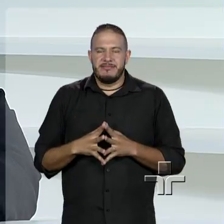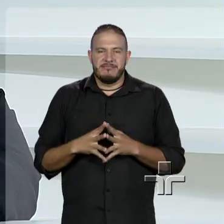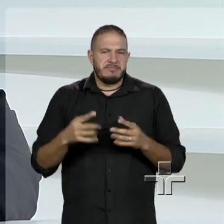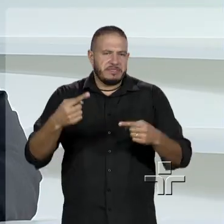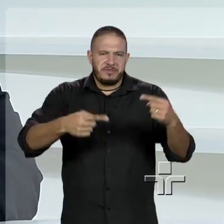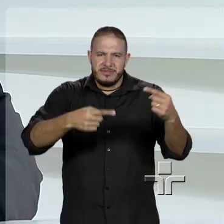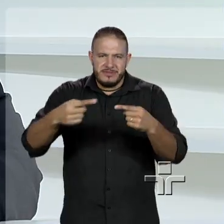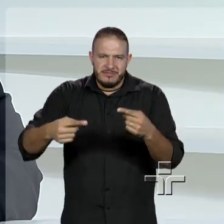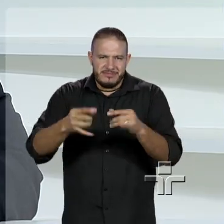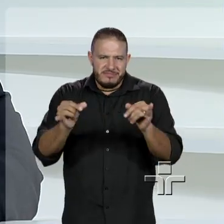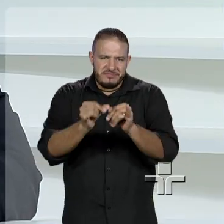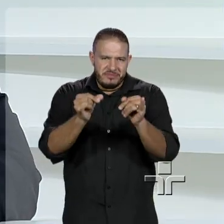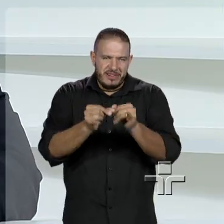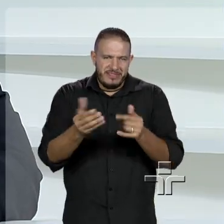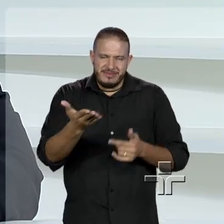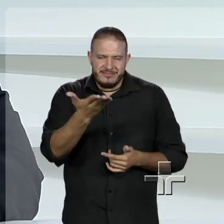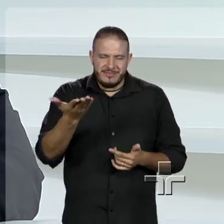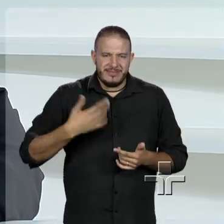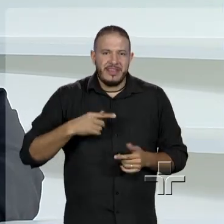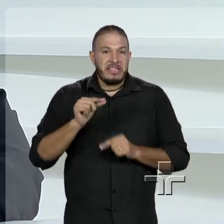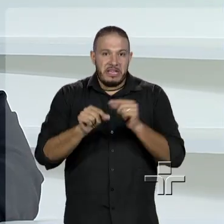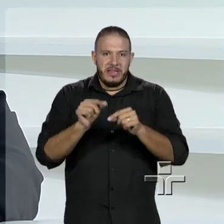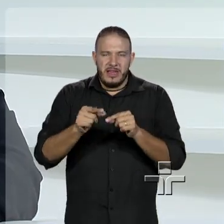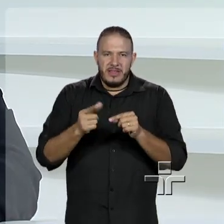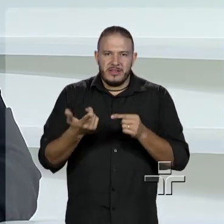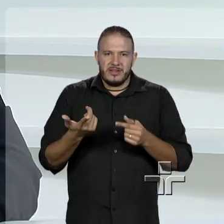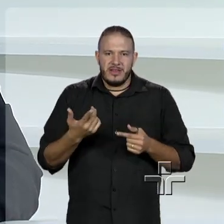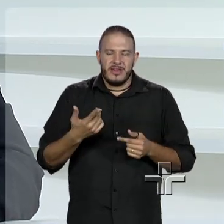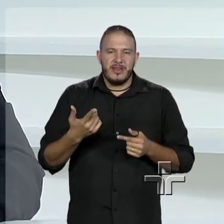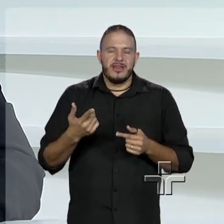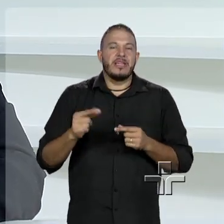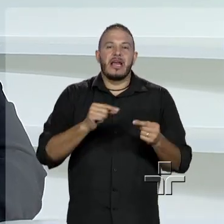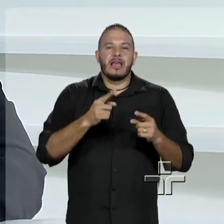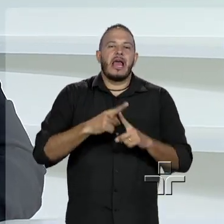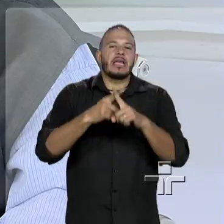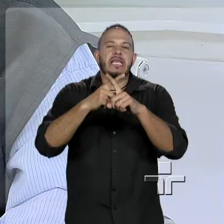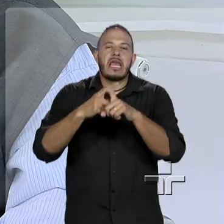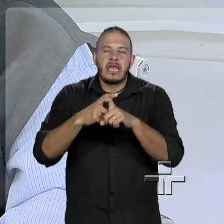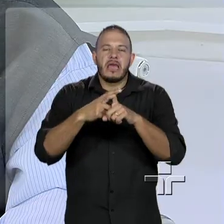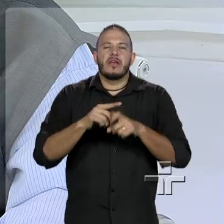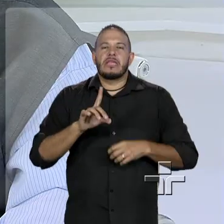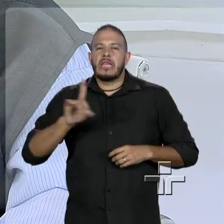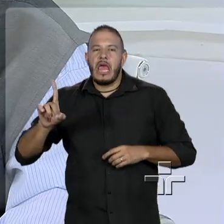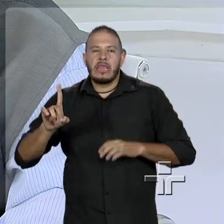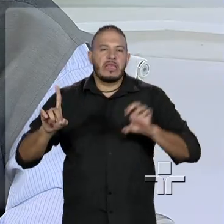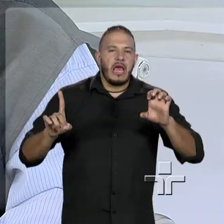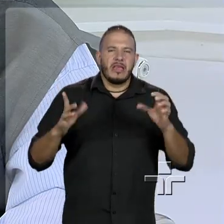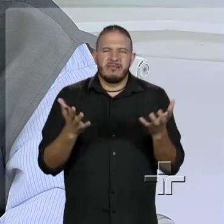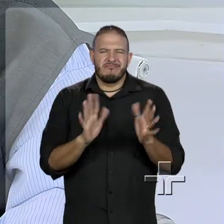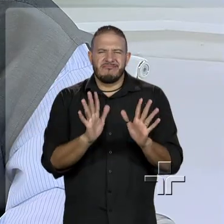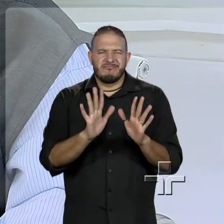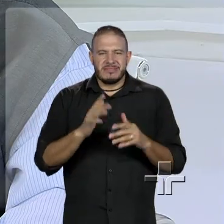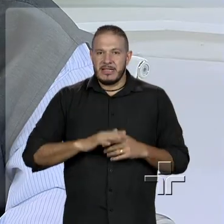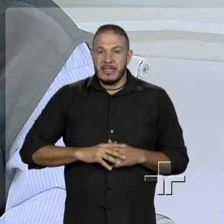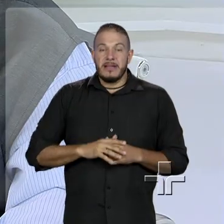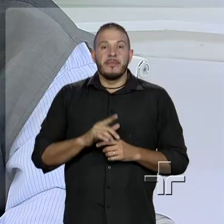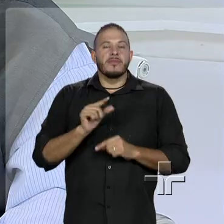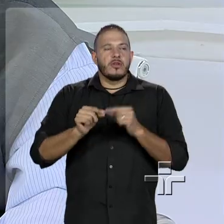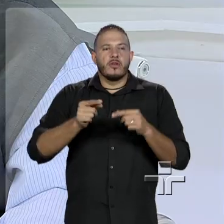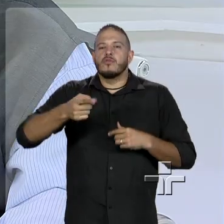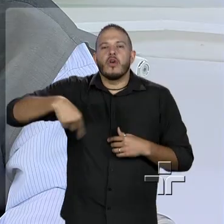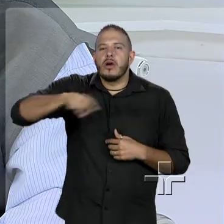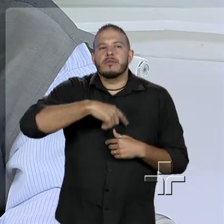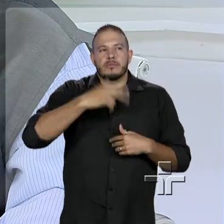inútil sobre de que lado estava o nazismo. Uhum. Eu estou impaciente porque é o seguinte, eu estou na frente, nós estamos